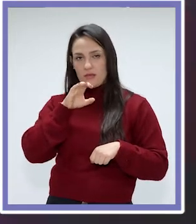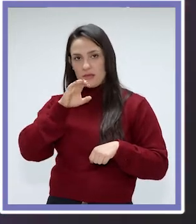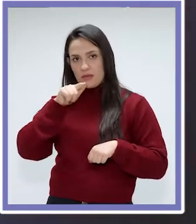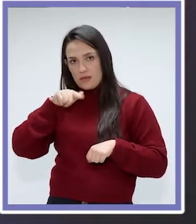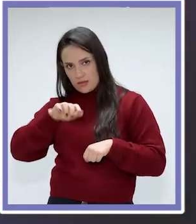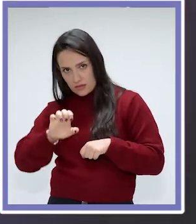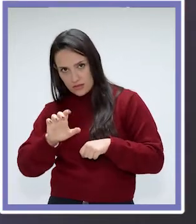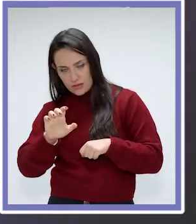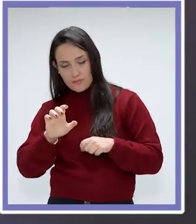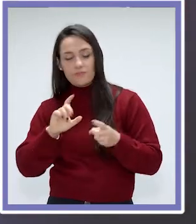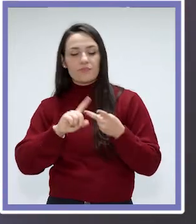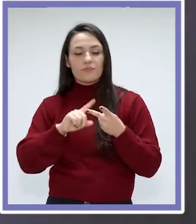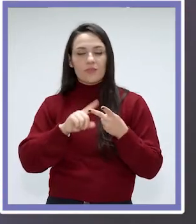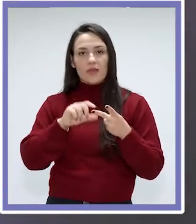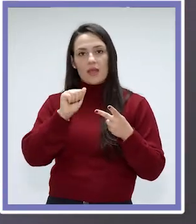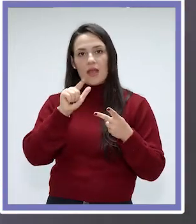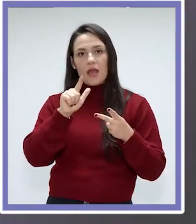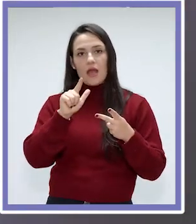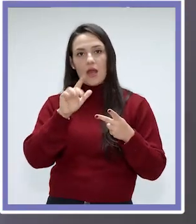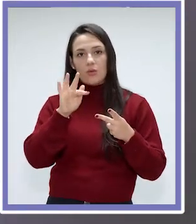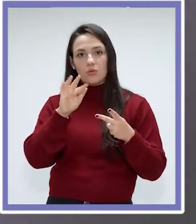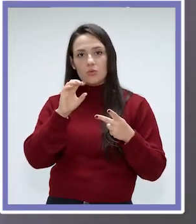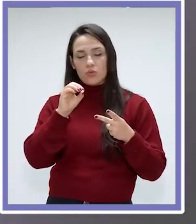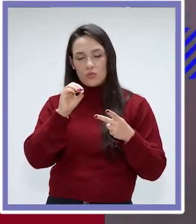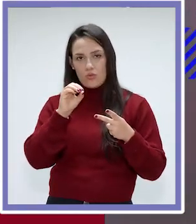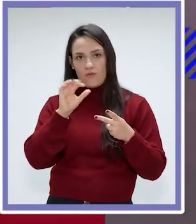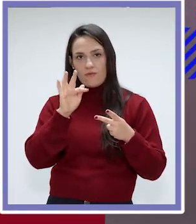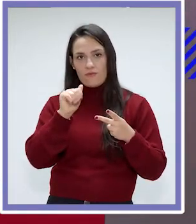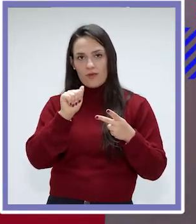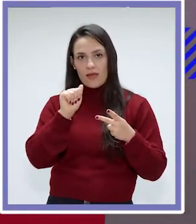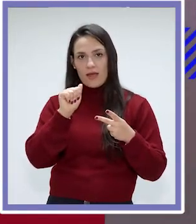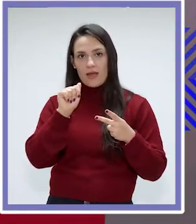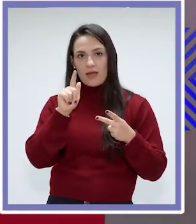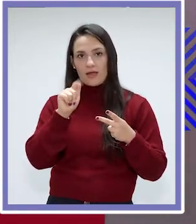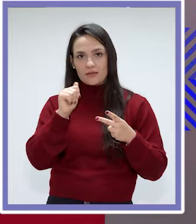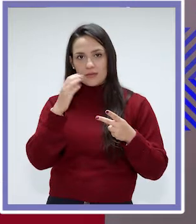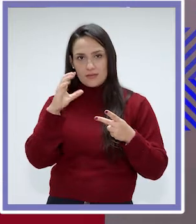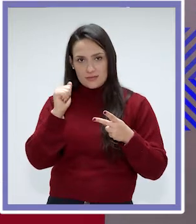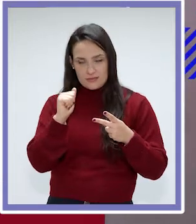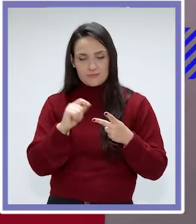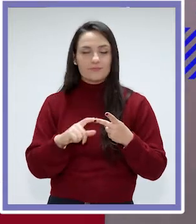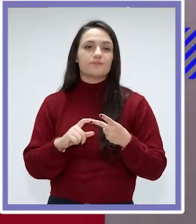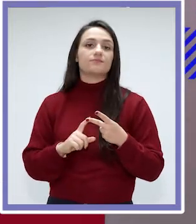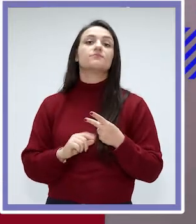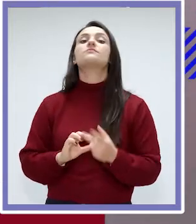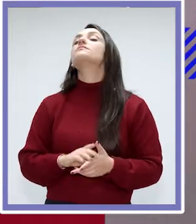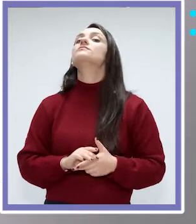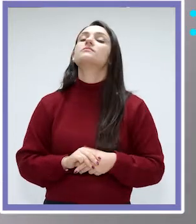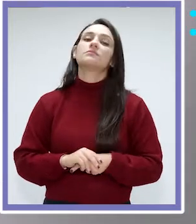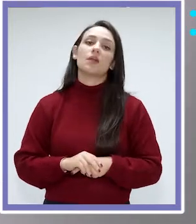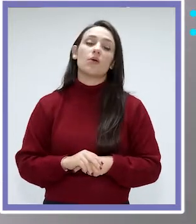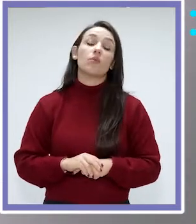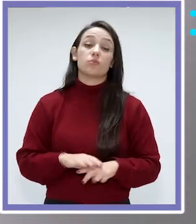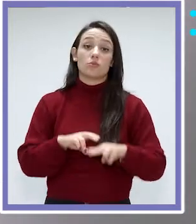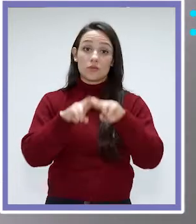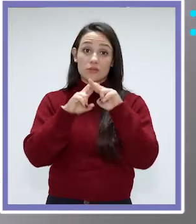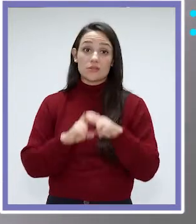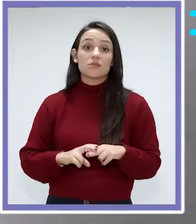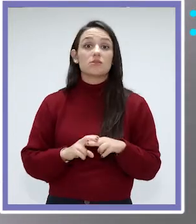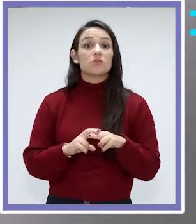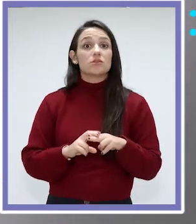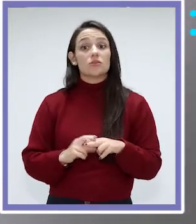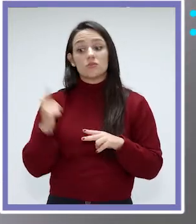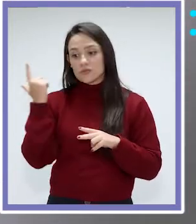de oportunidades e uma série de integrações também que a gente tem com essa rota bioceânica, né? Para